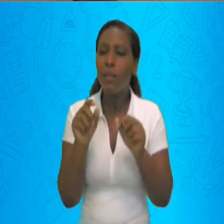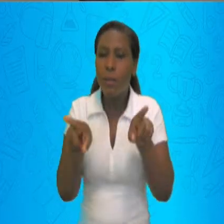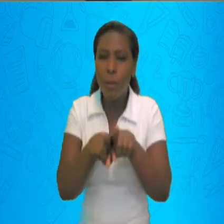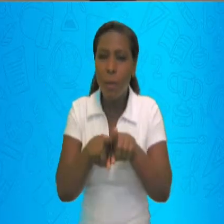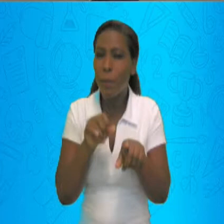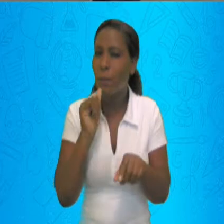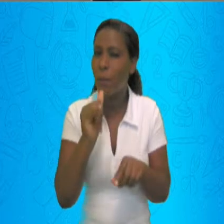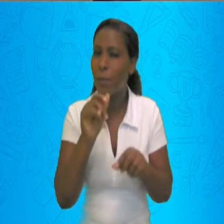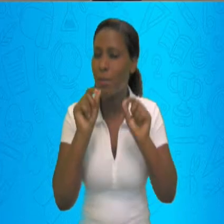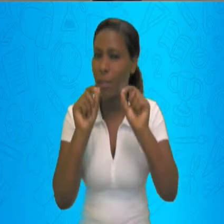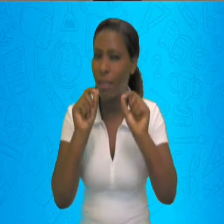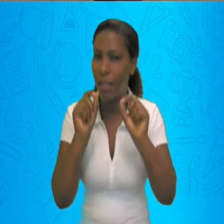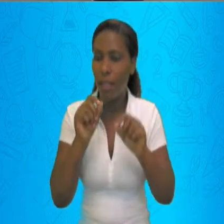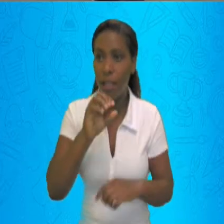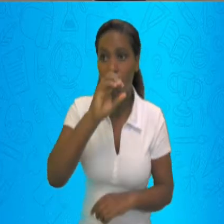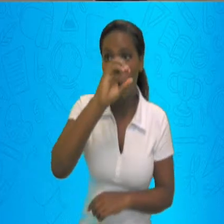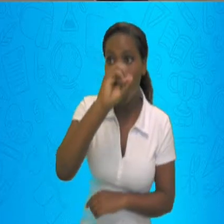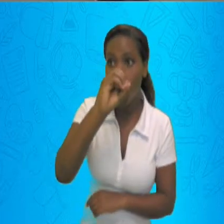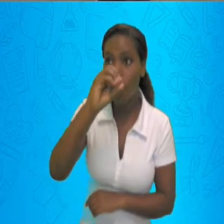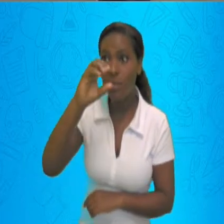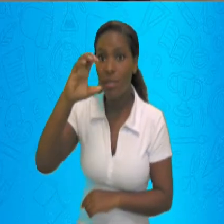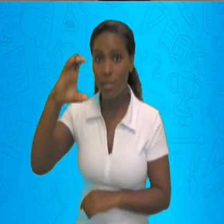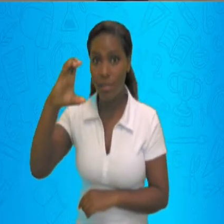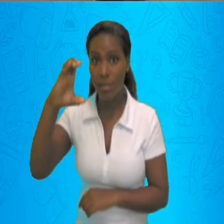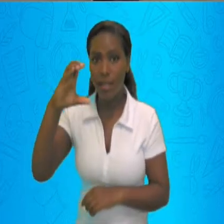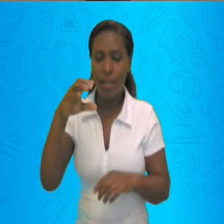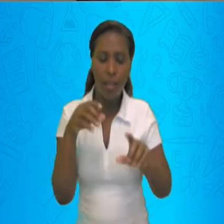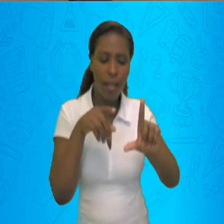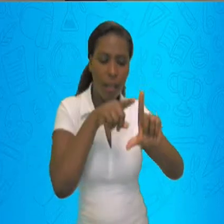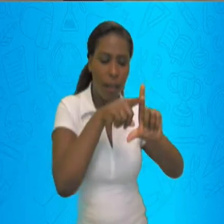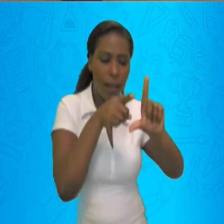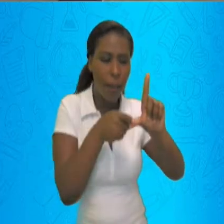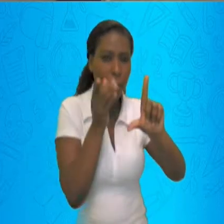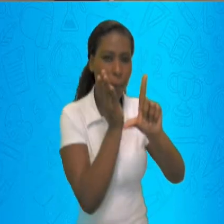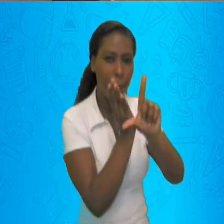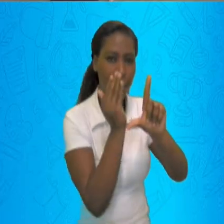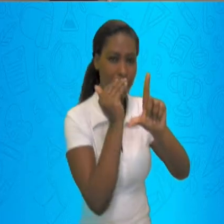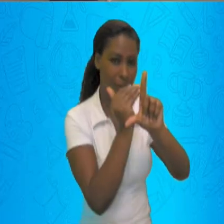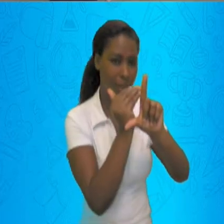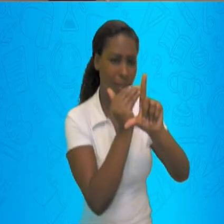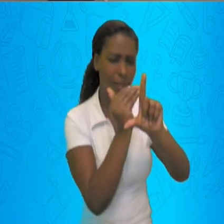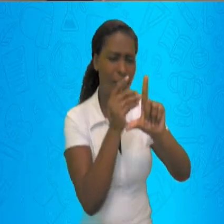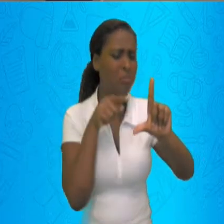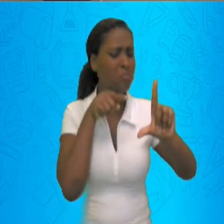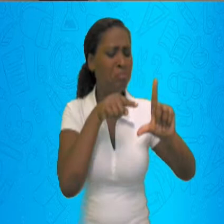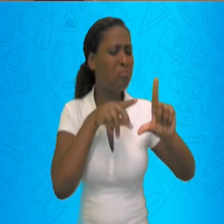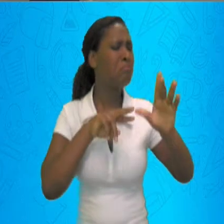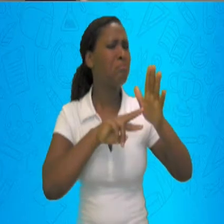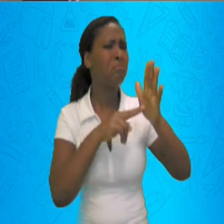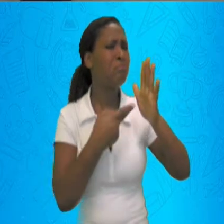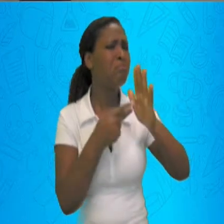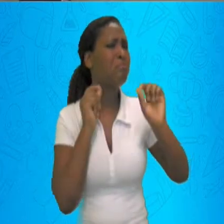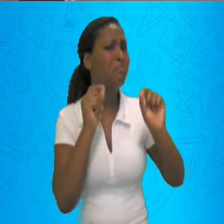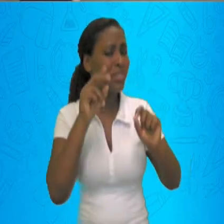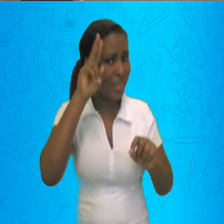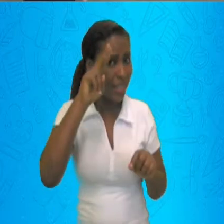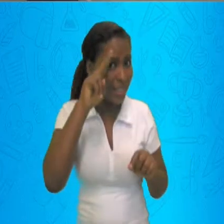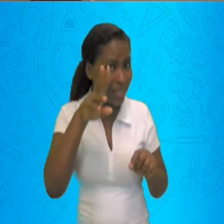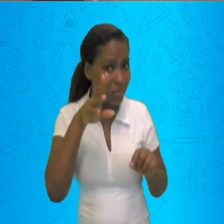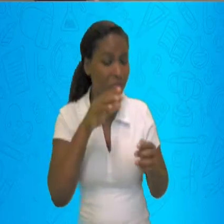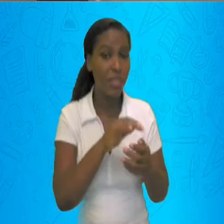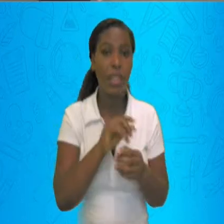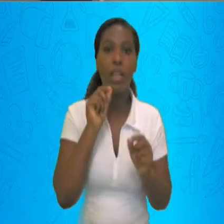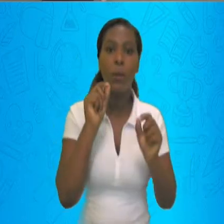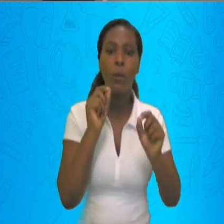é bissetriz do ângulo BOD. O que é bissetriz? Estão lembrados? Bissetriz